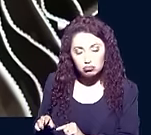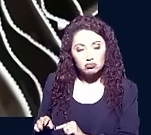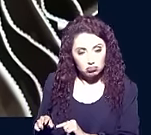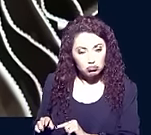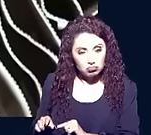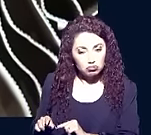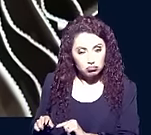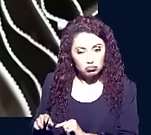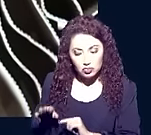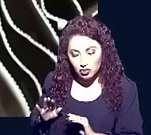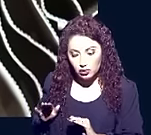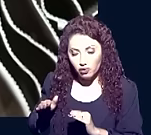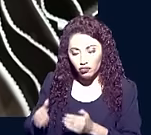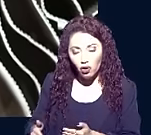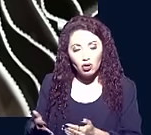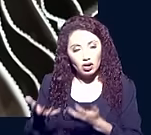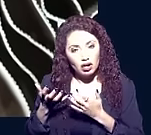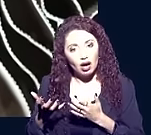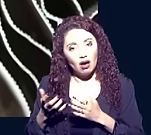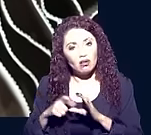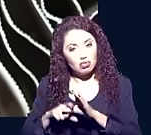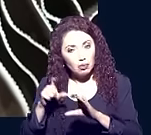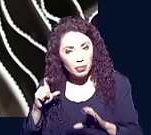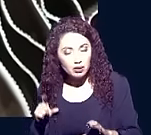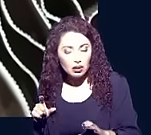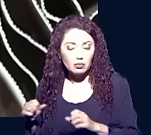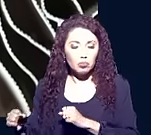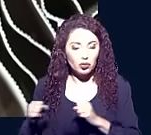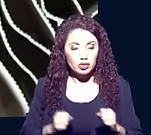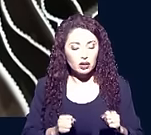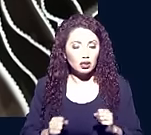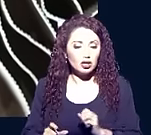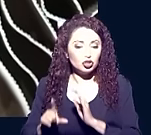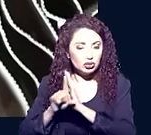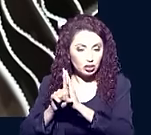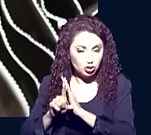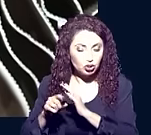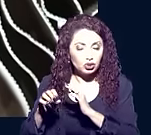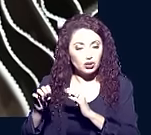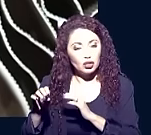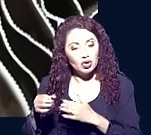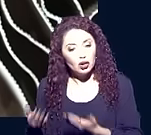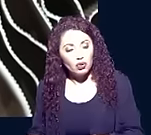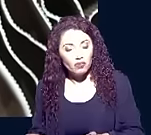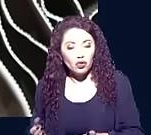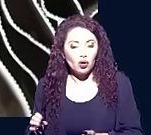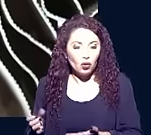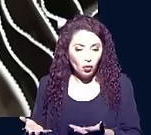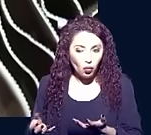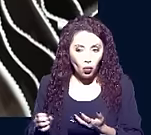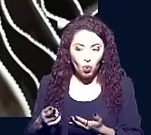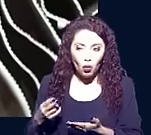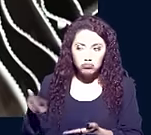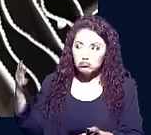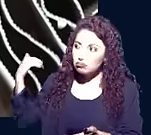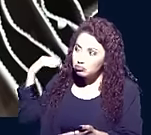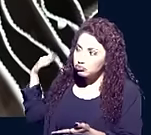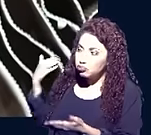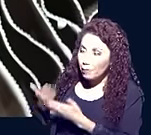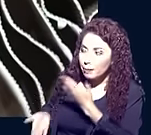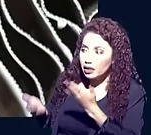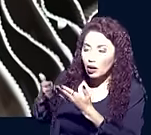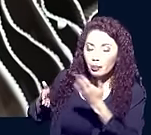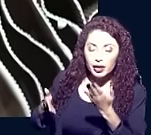vibe da independência do Poder Legislativo do aumento das suas prerrogativas ou da recuperação das prerrogativas perdidas ao longo dos tempos